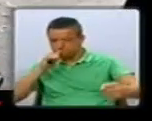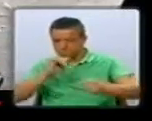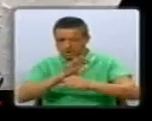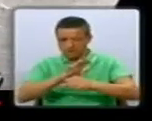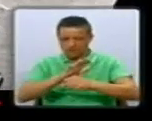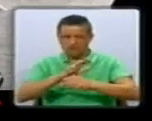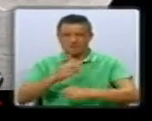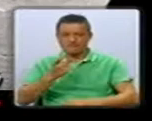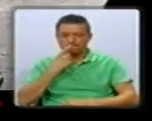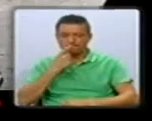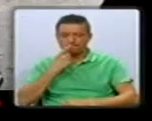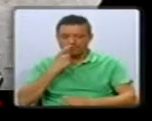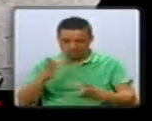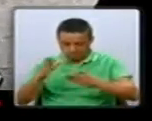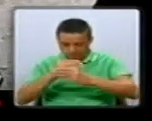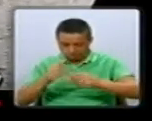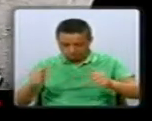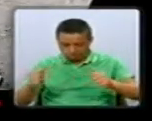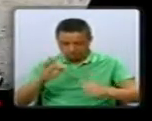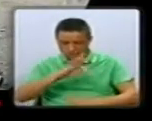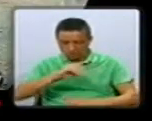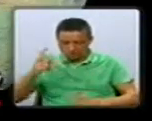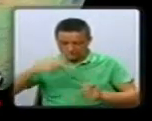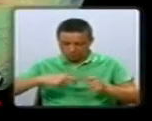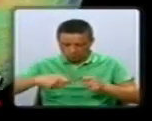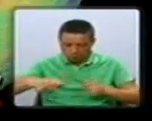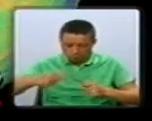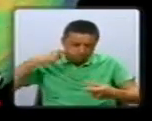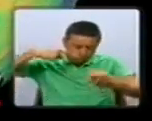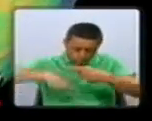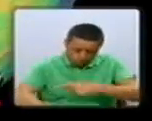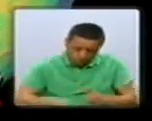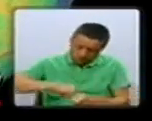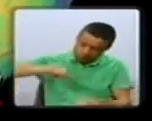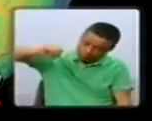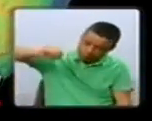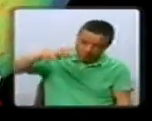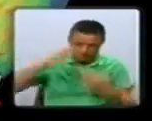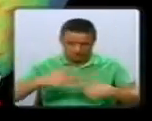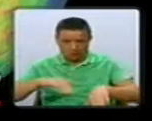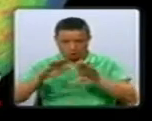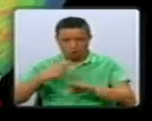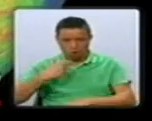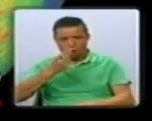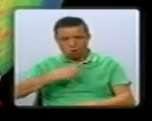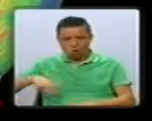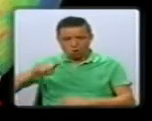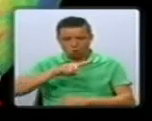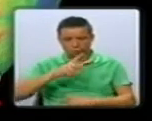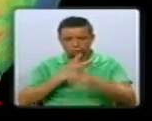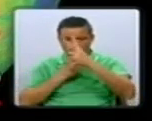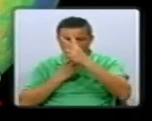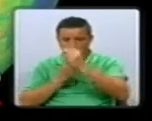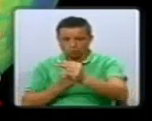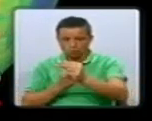rochas derretidas, até com 400 km de profundidade. E, portanto, muito do vulcanismo que nós encontramos na Lua e que